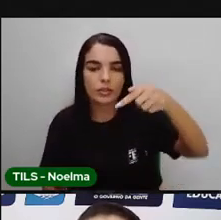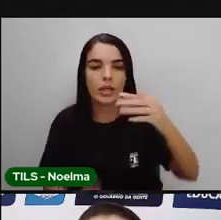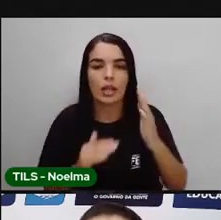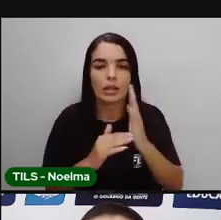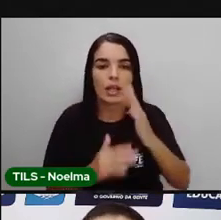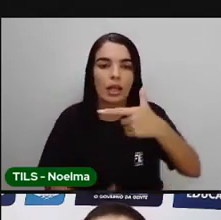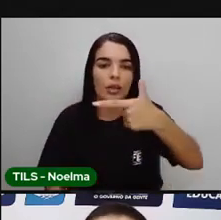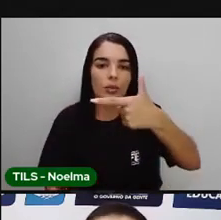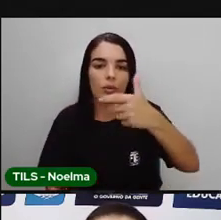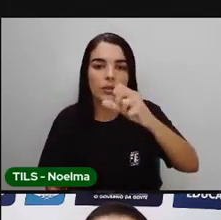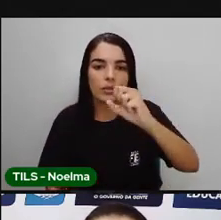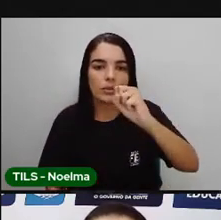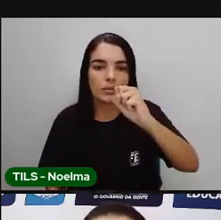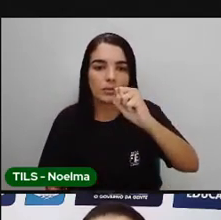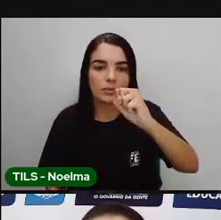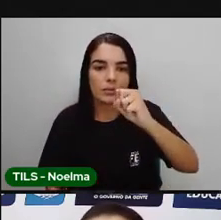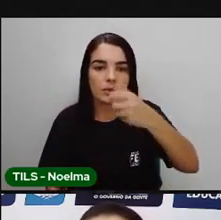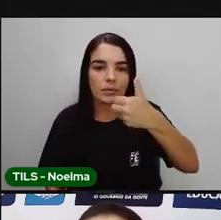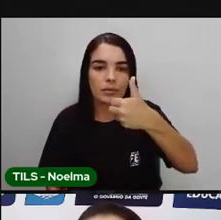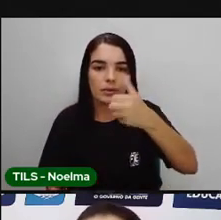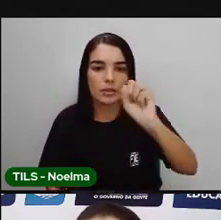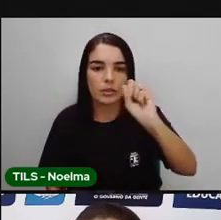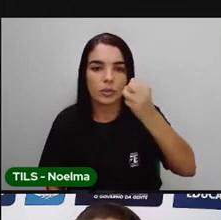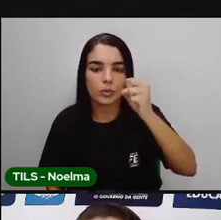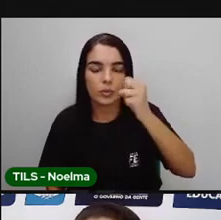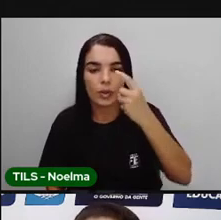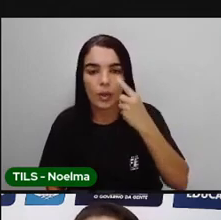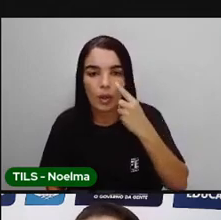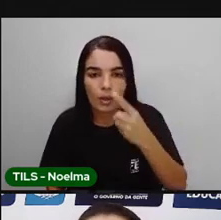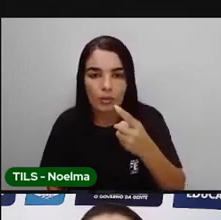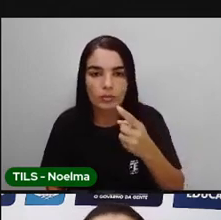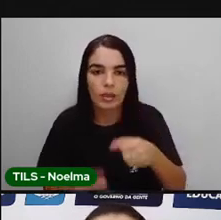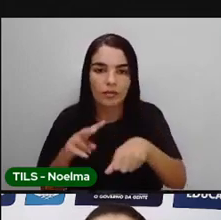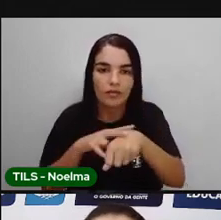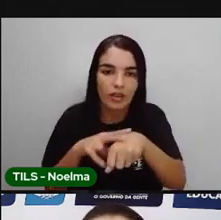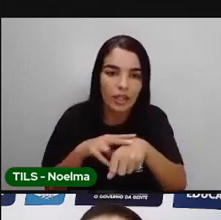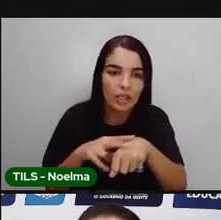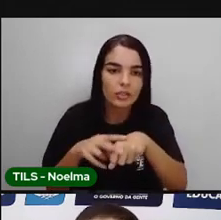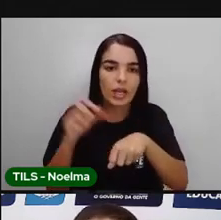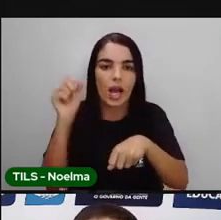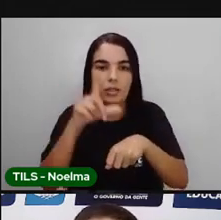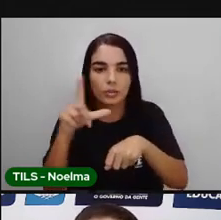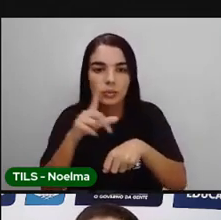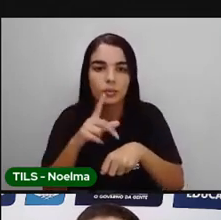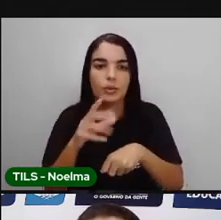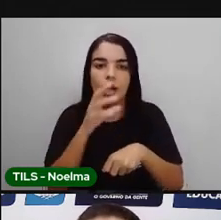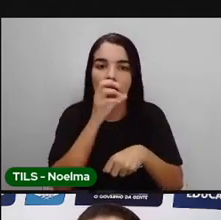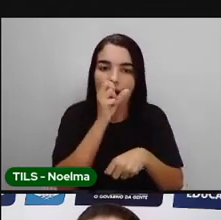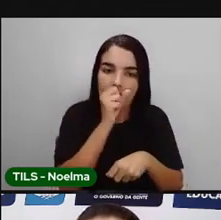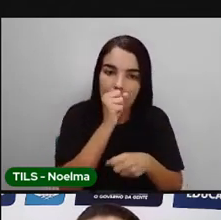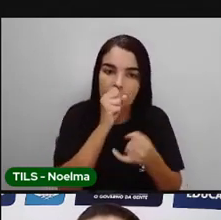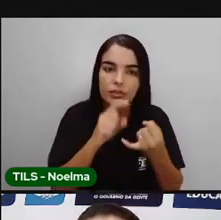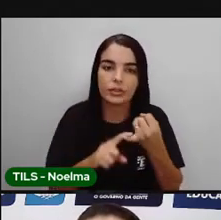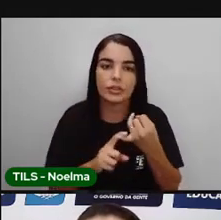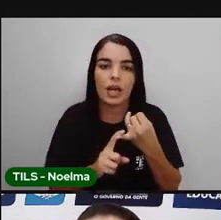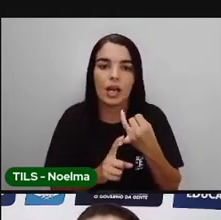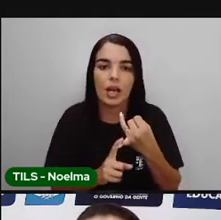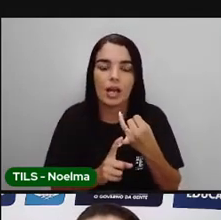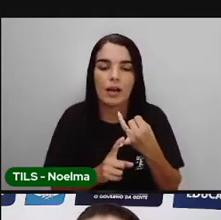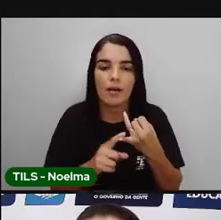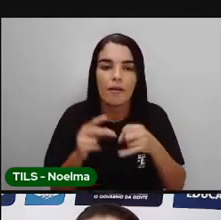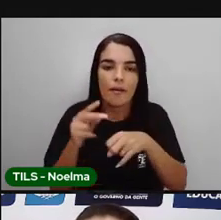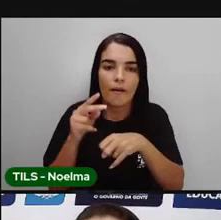que aonde houve a maior recorde, né, os recordes aí de desmatamento foi aqui,